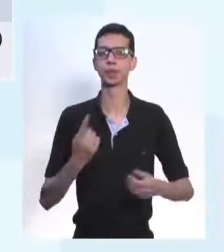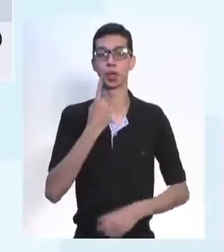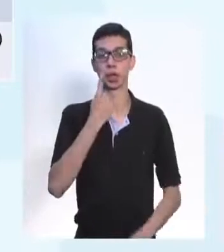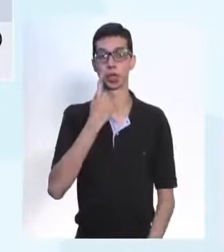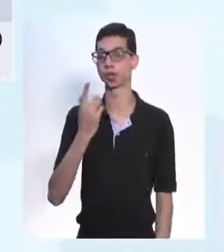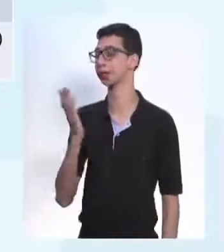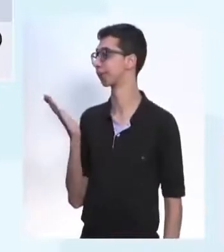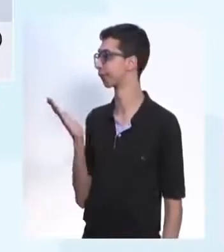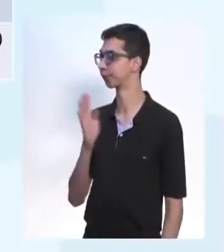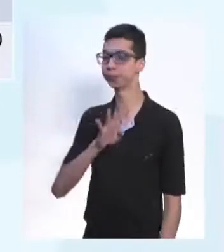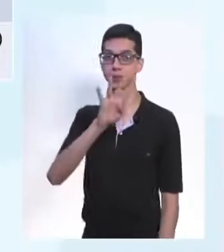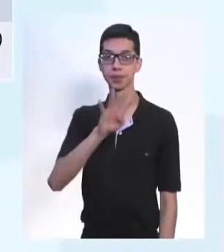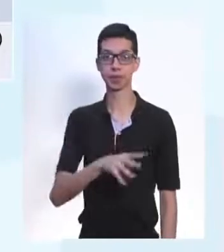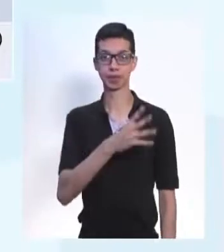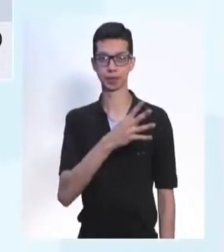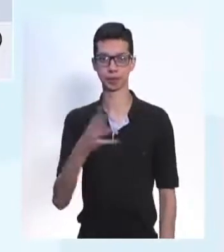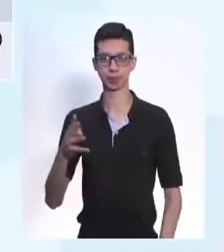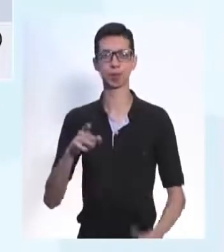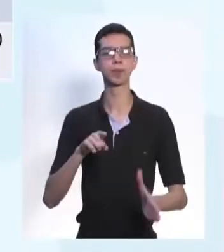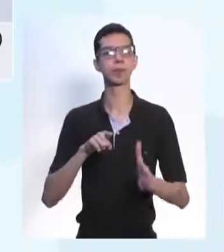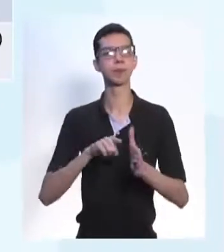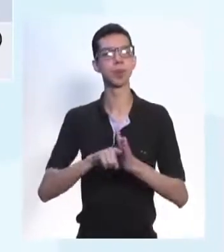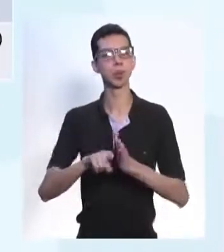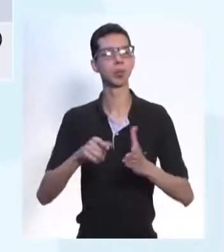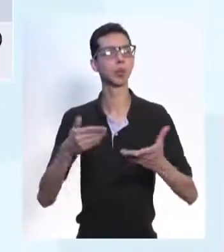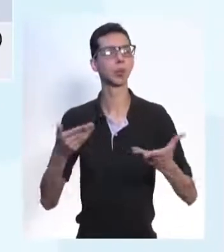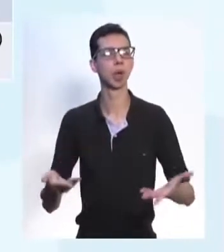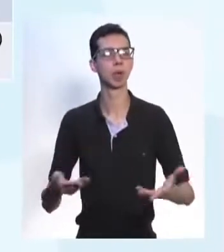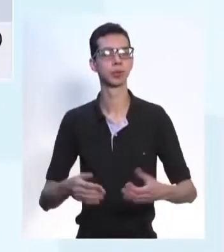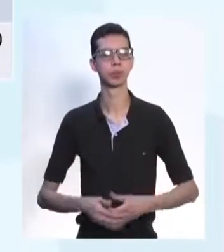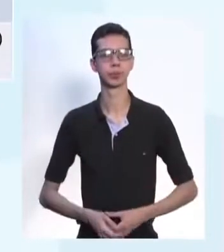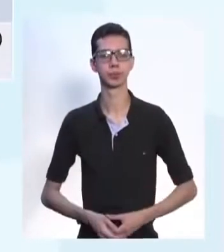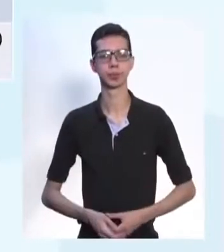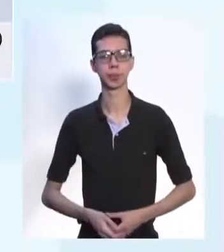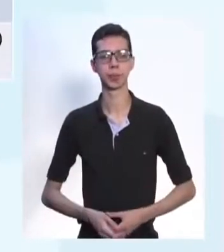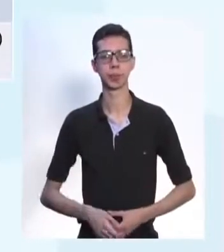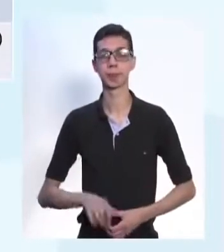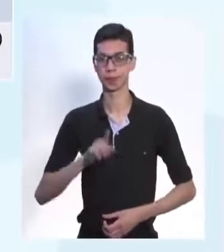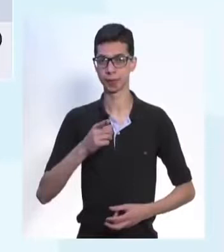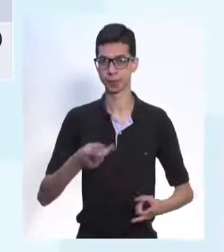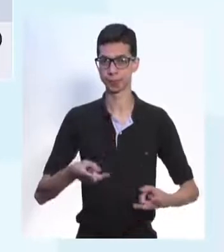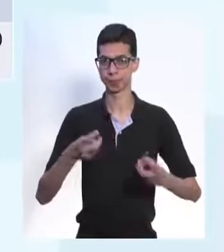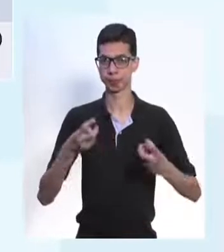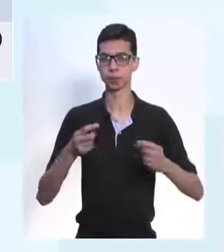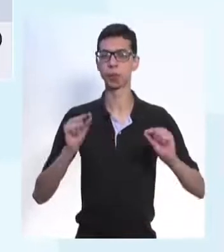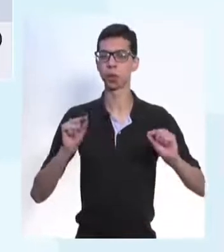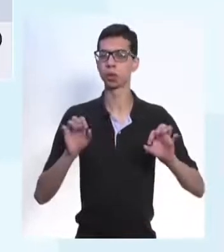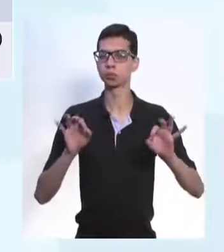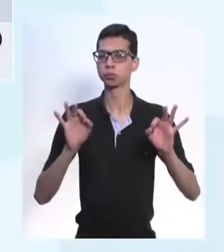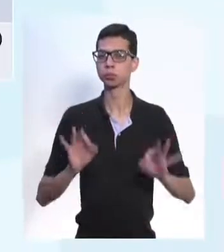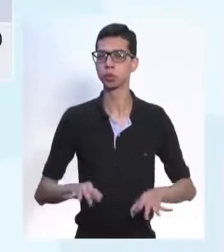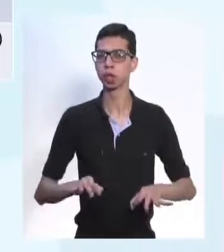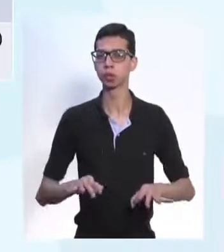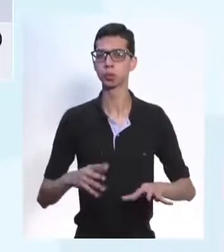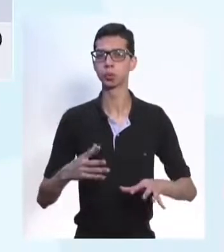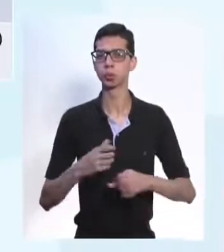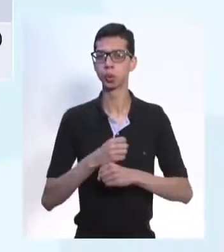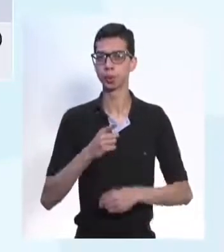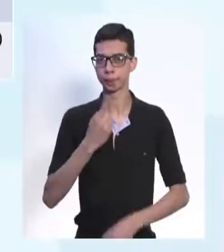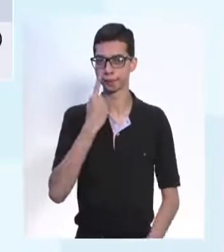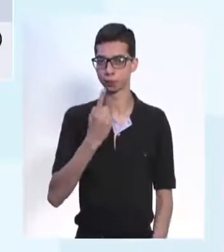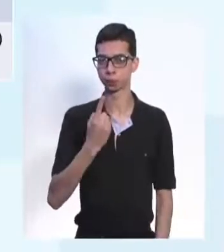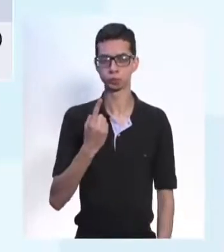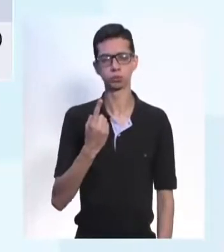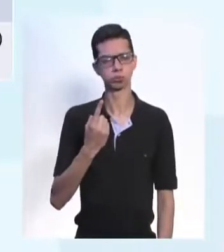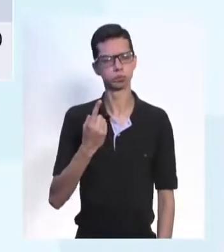né? Aí a pergunta era: verificou alguma regularidade no resultado? Sim, né? Vocês conseguem ver uma